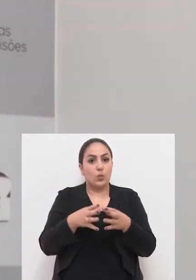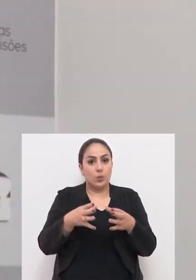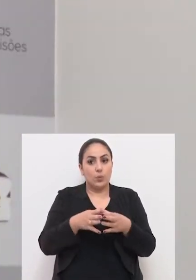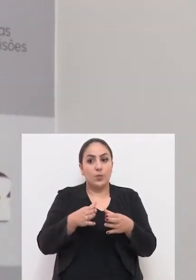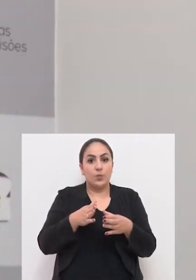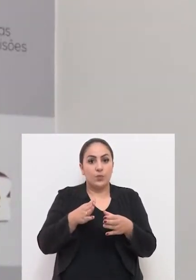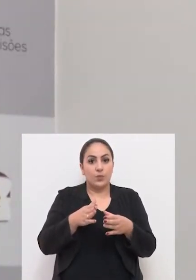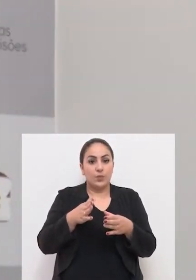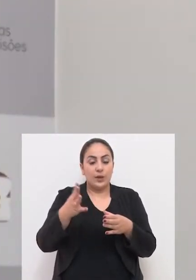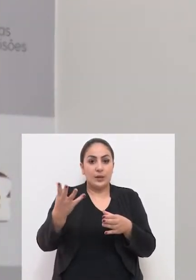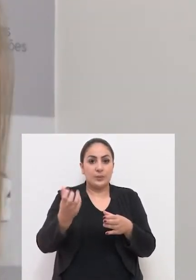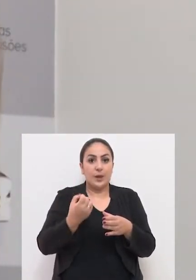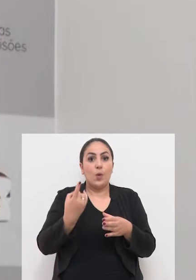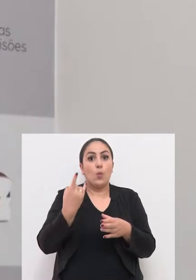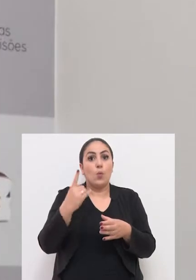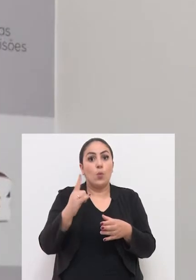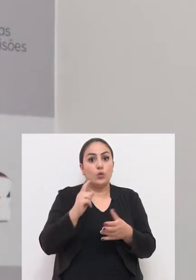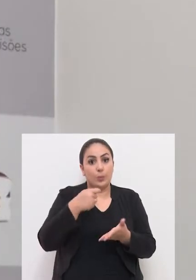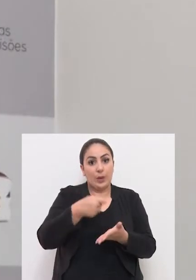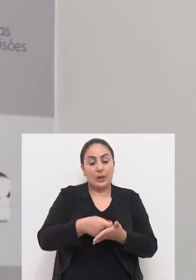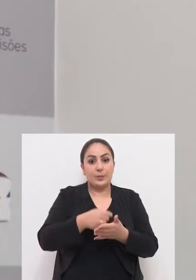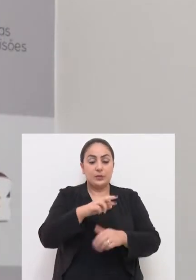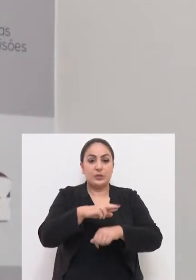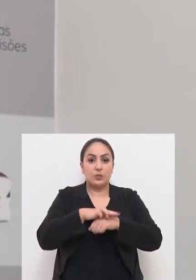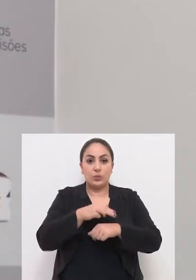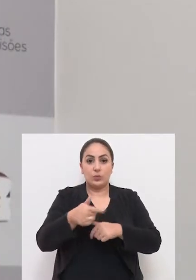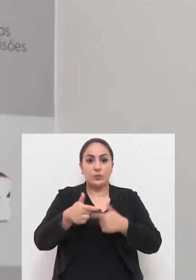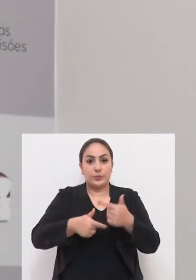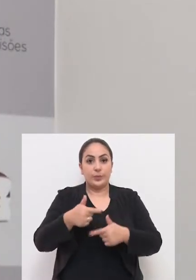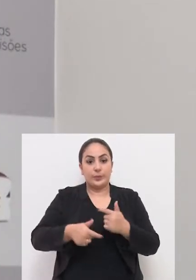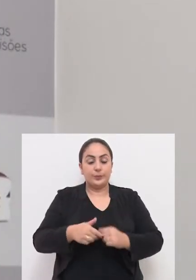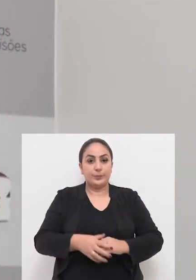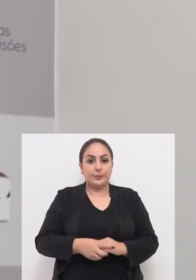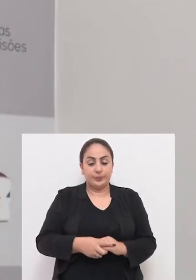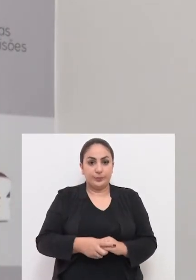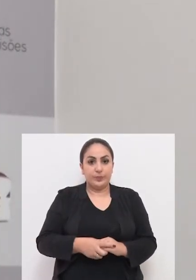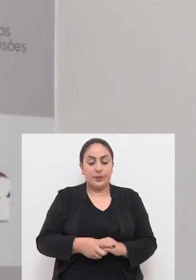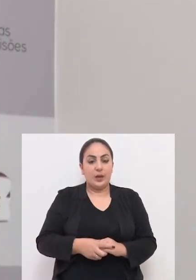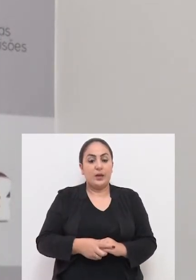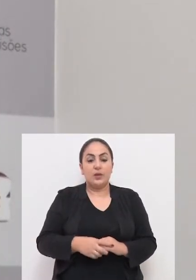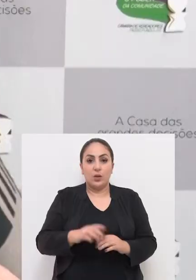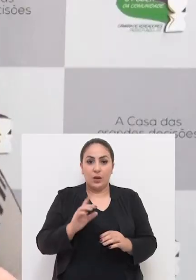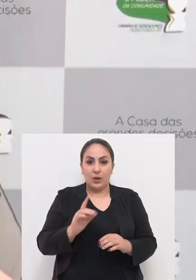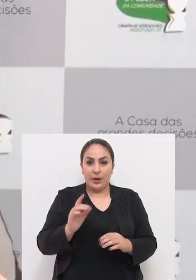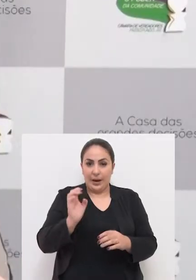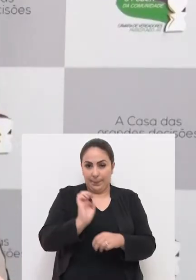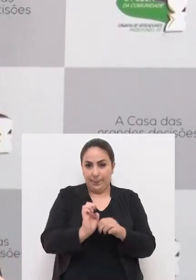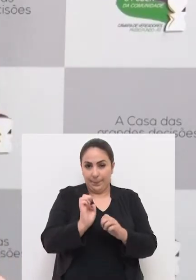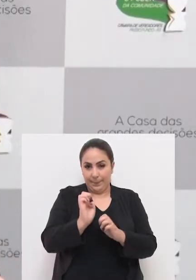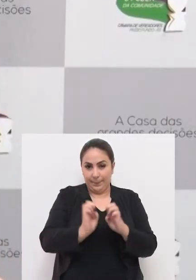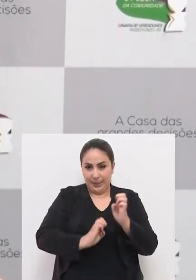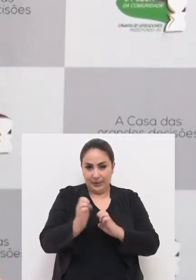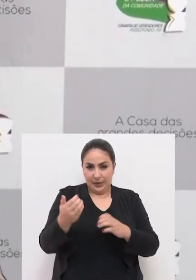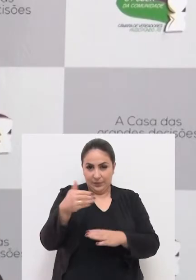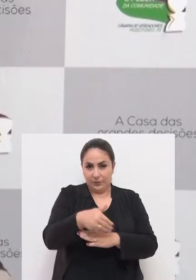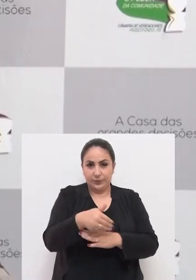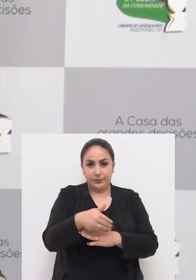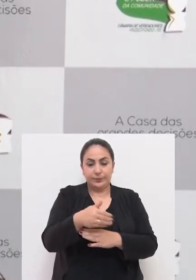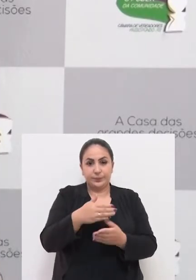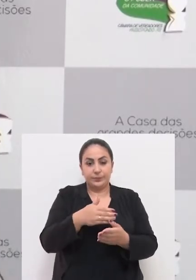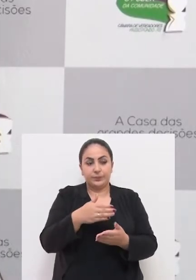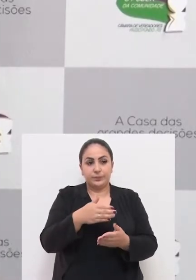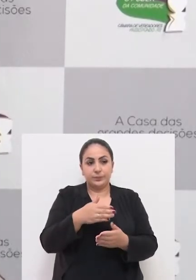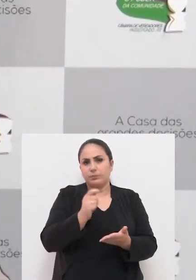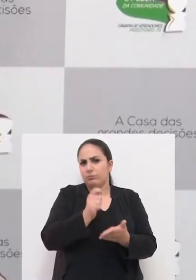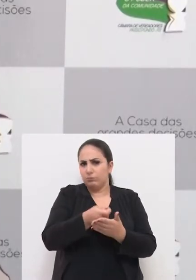próximos dias, o grupo vai receber a última parcela do seguro-desemprego. Logo que essa empresa